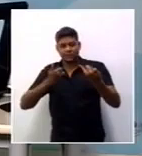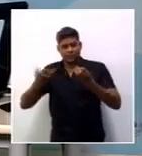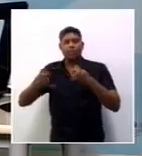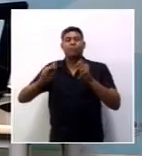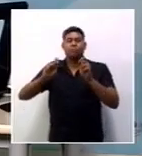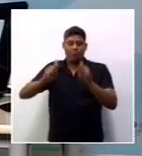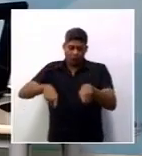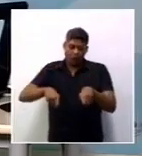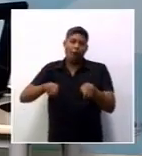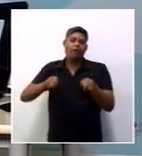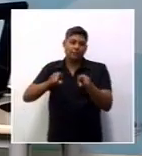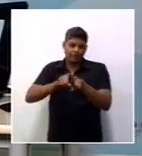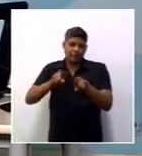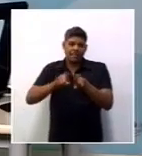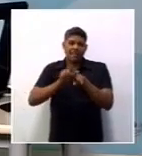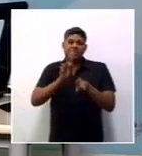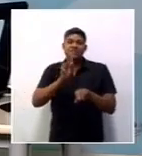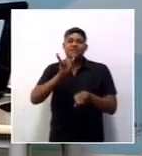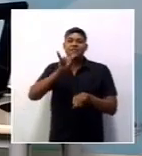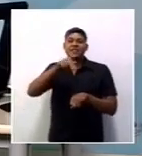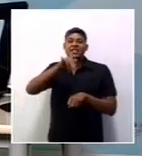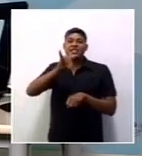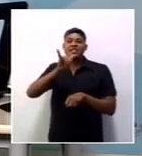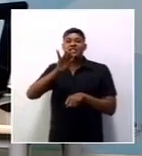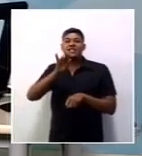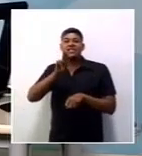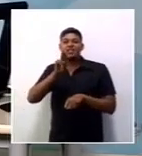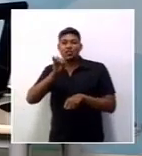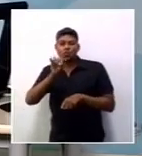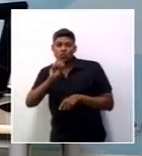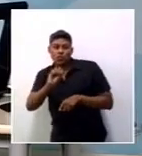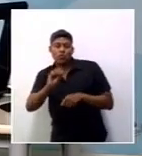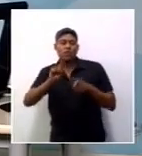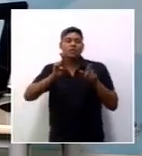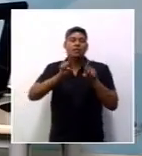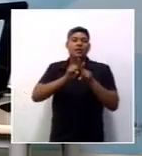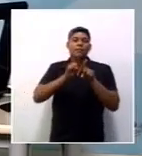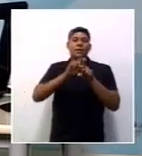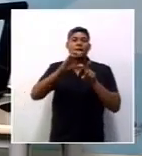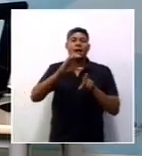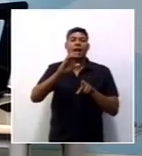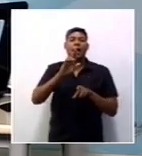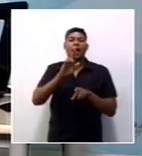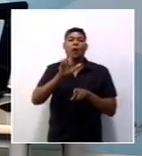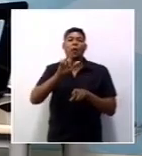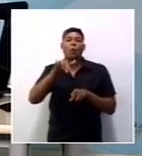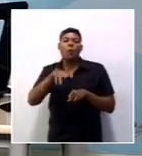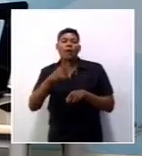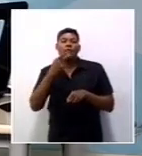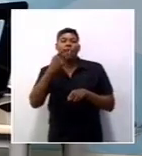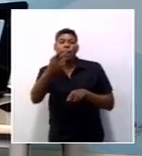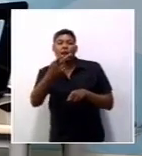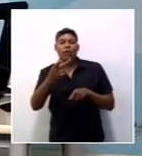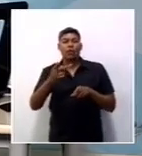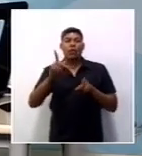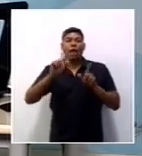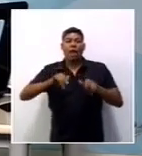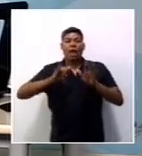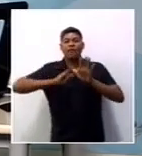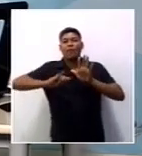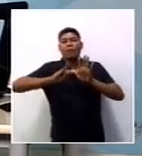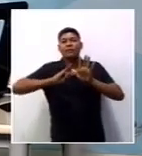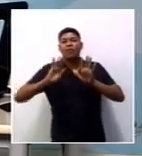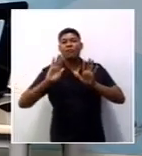informações. O Vinícius, o Cauã disseram que é uma notícia falsa. E a